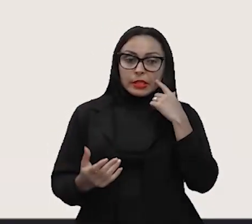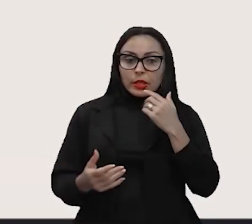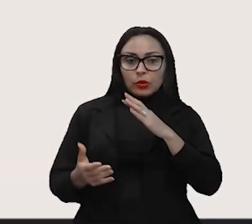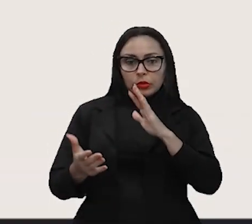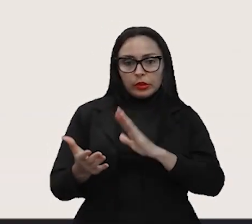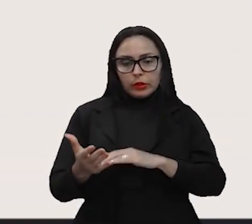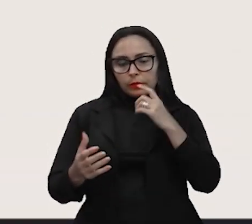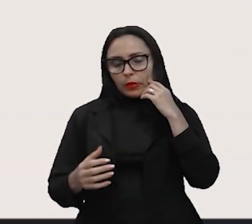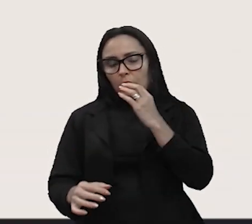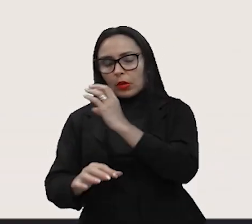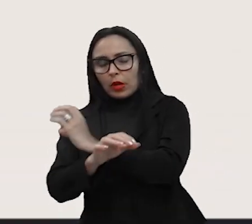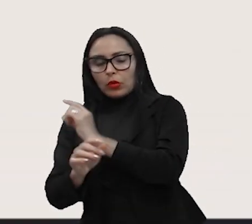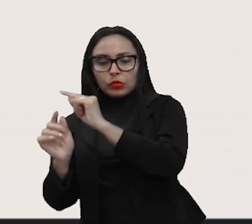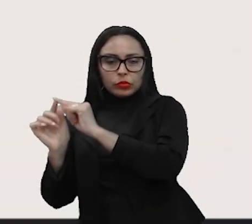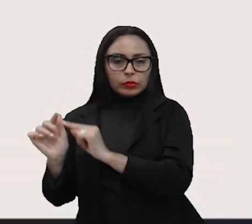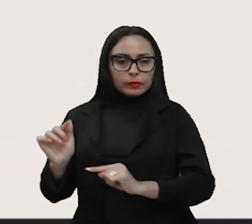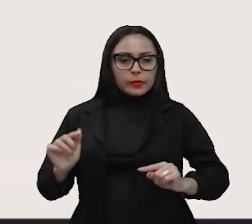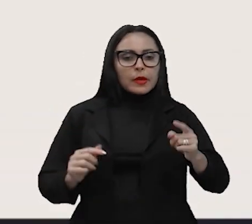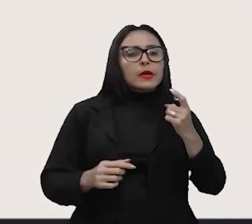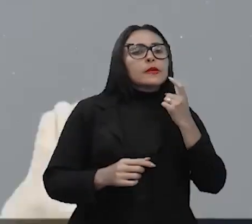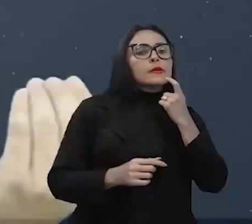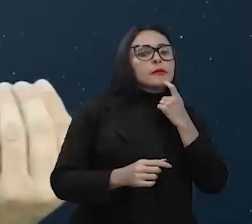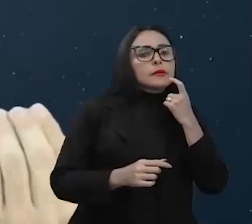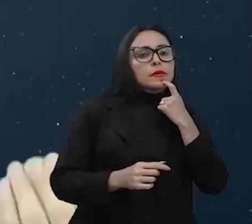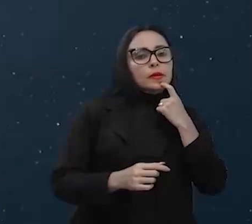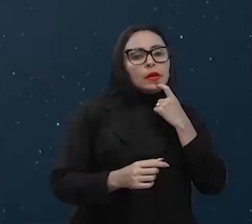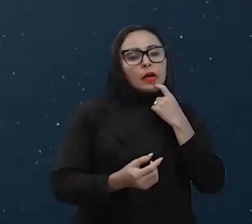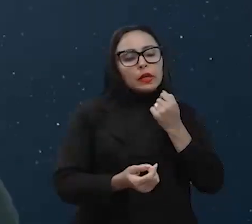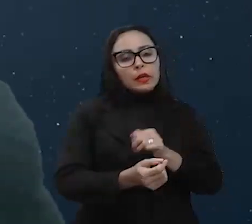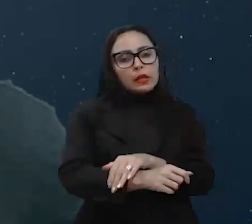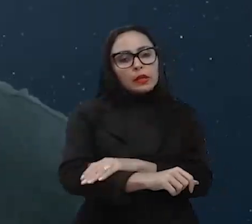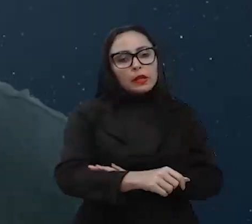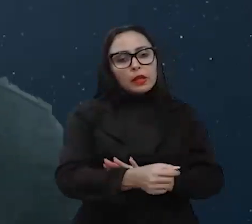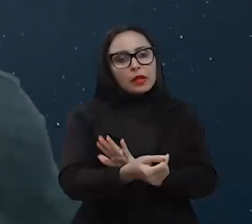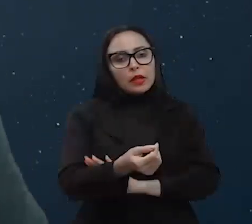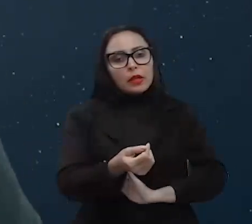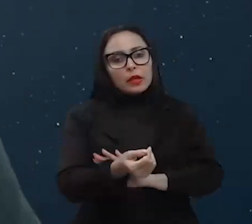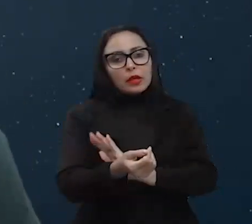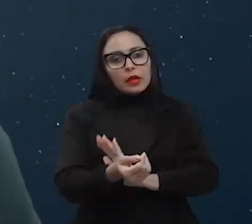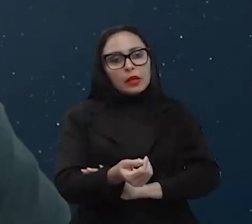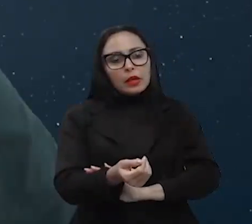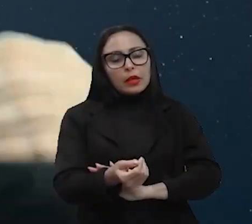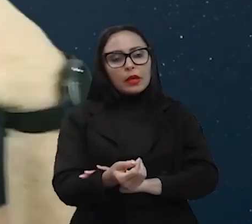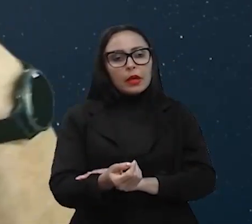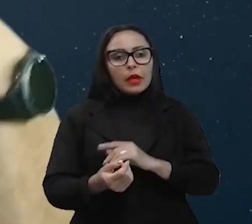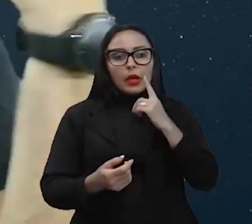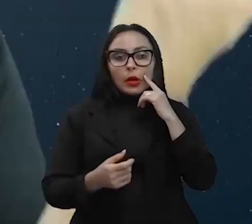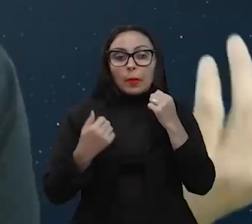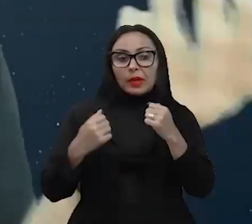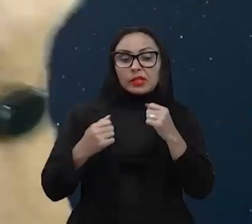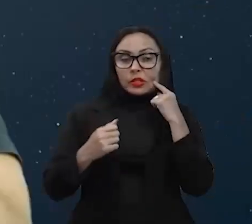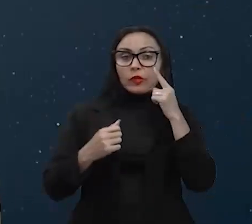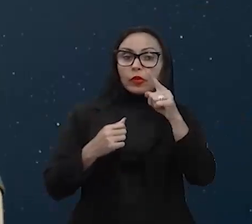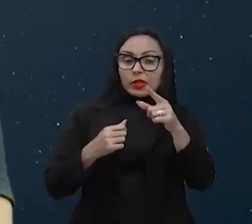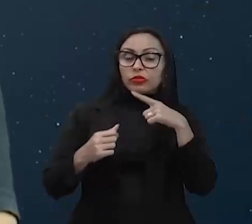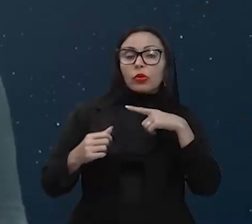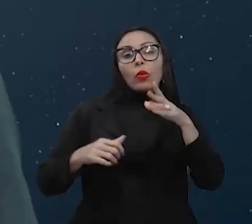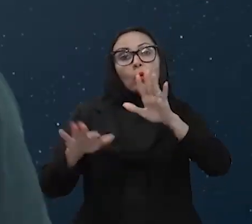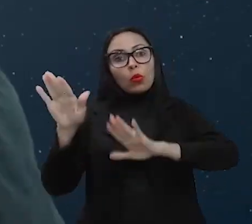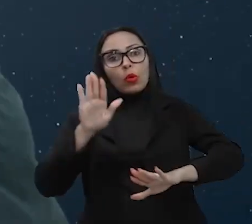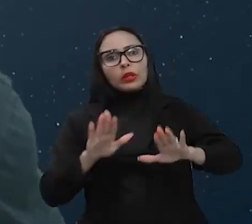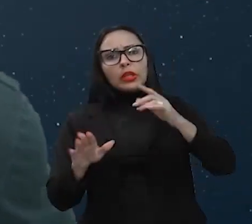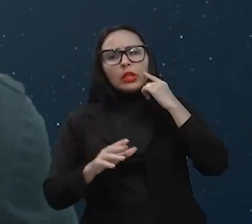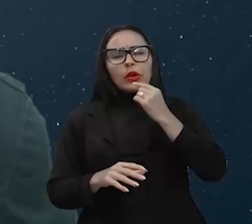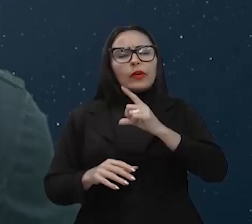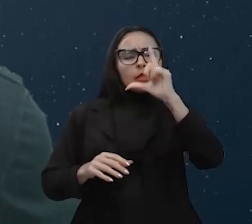sangue, e jogo no osso, eu preciso que vocês tomem cuidado que ele vai diminuir a quantidade de cálcio do